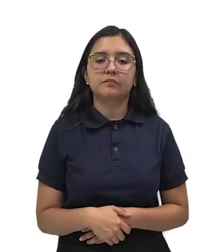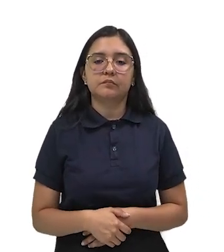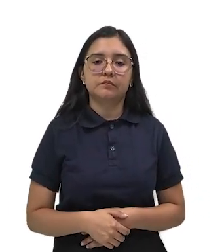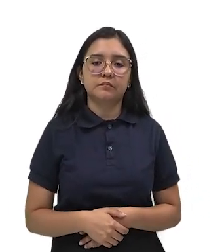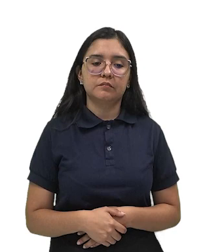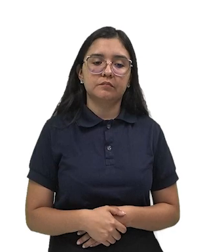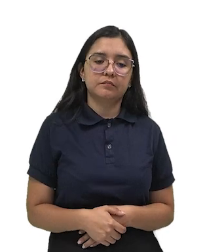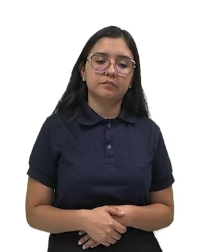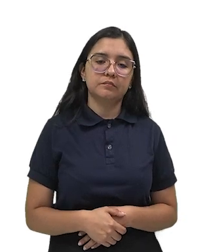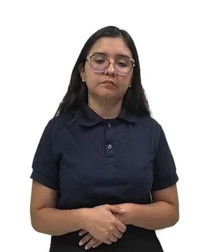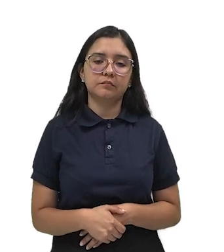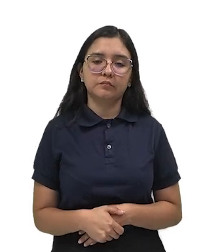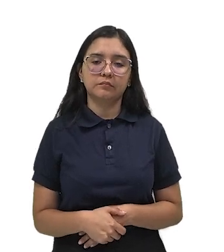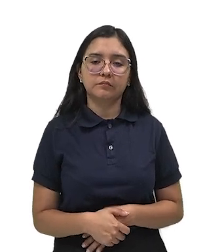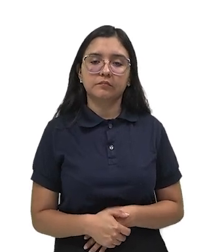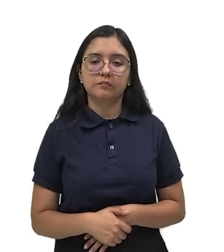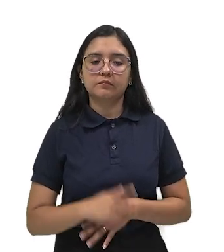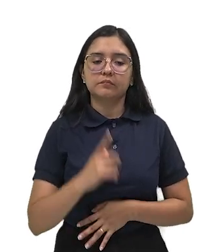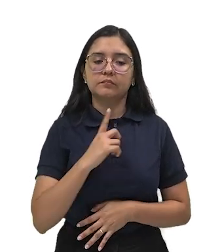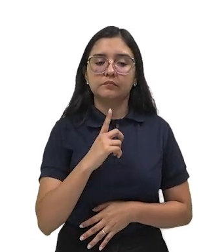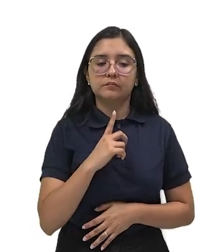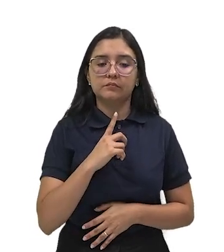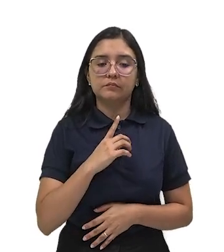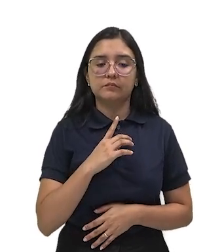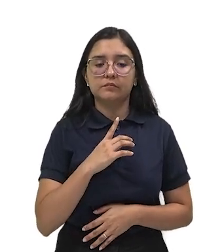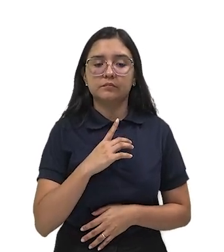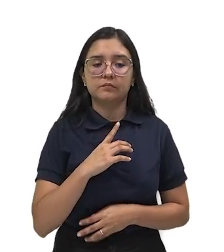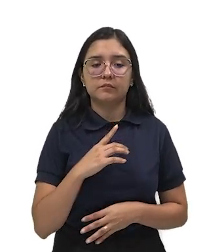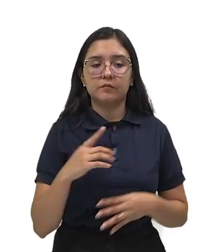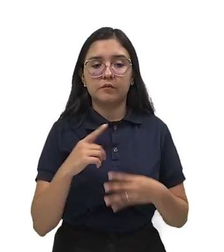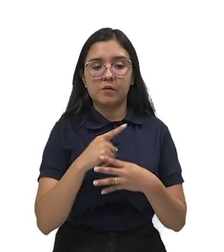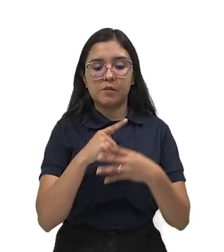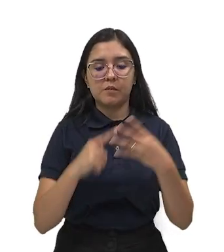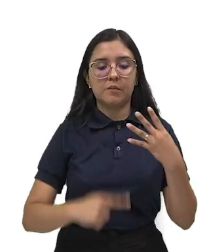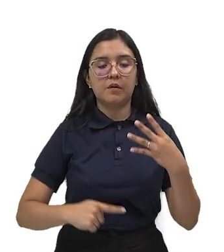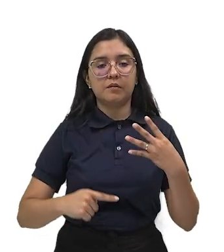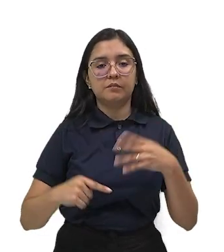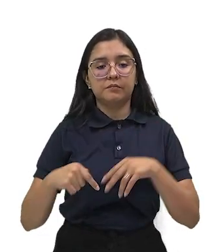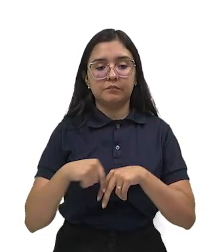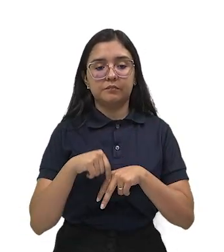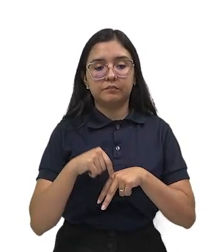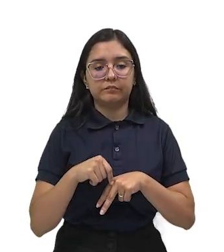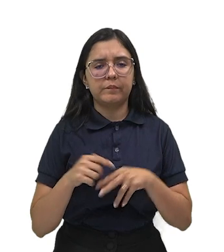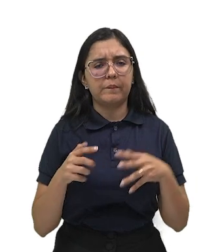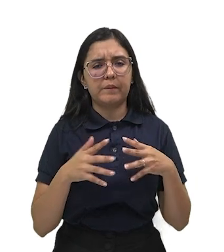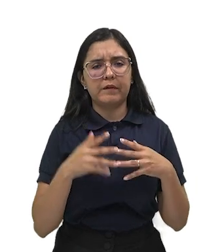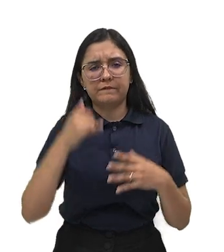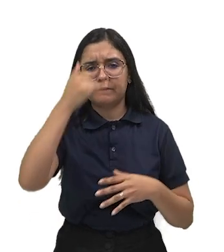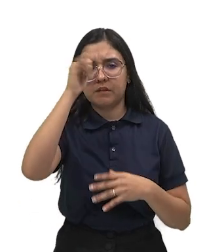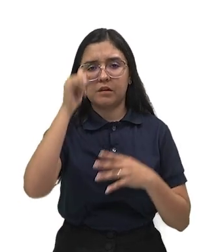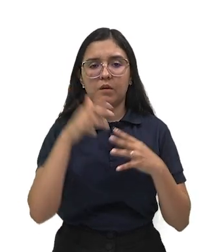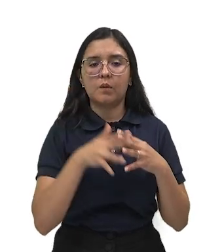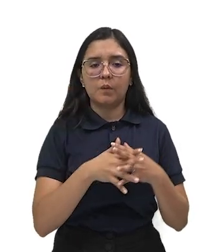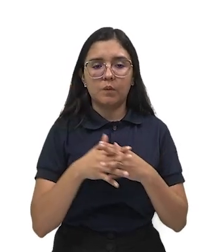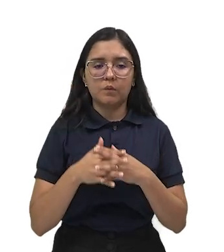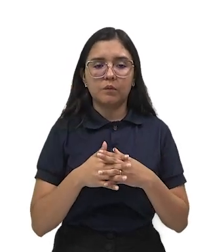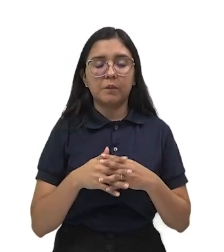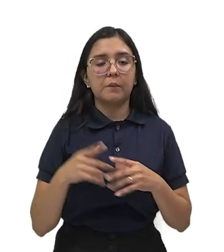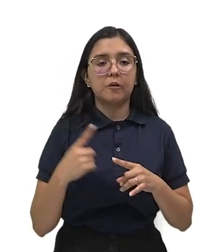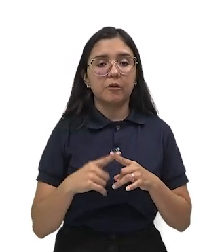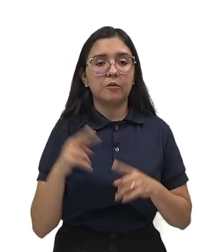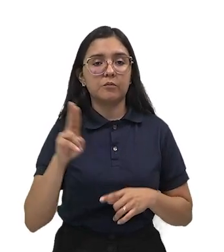beleza? Eu tenho 4. Então, eu vou dizer, olha, para não confundir, porque sempre você acaba utilizando a